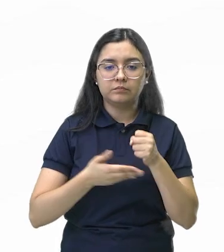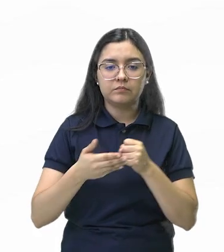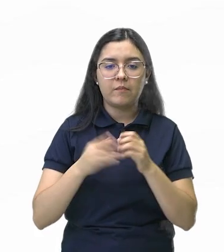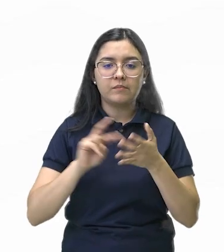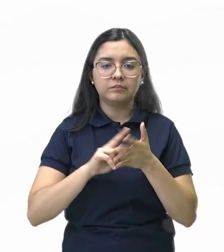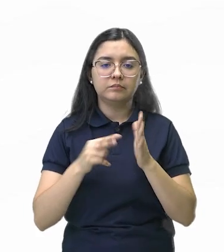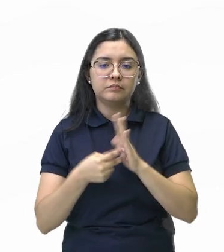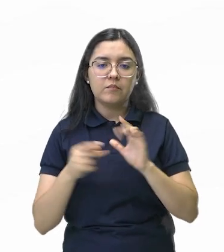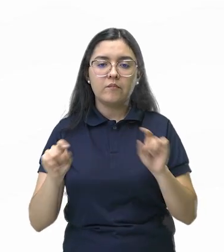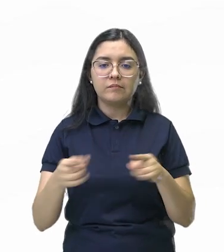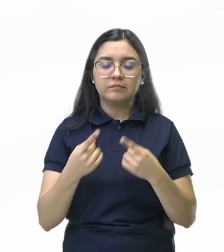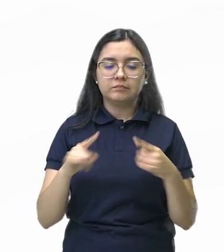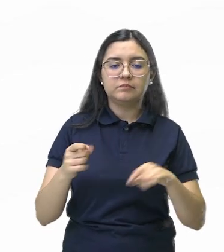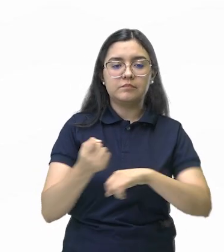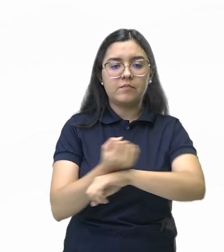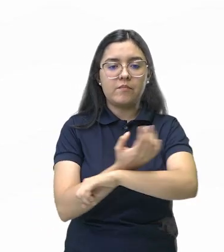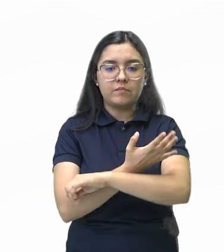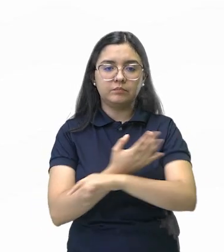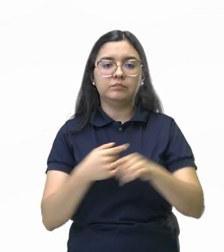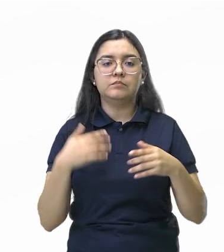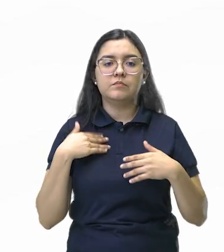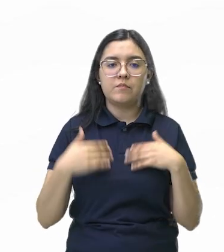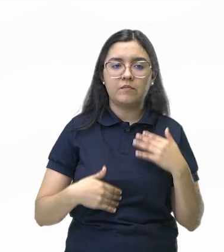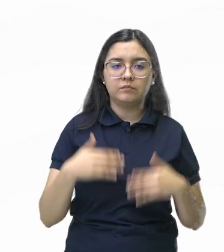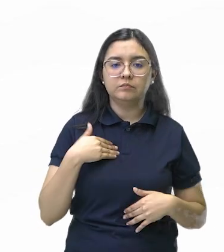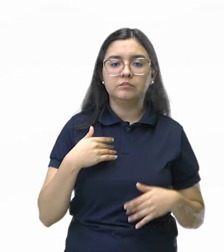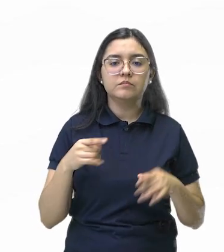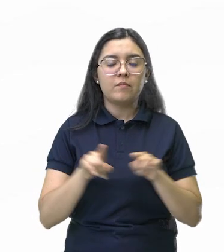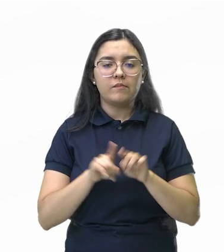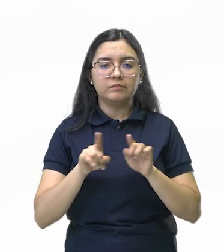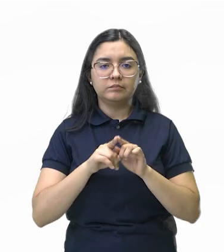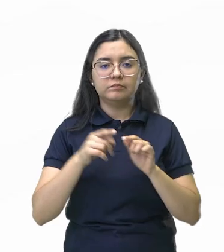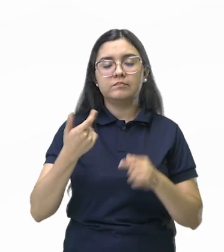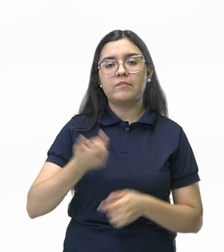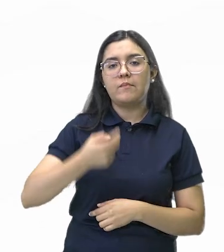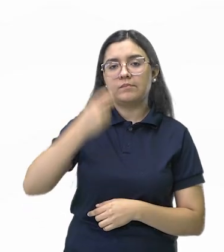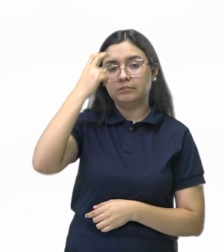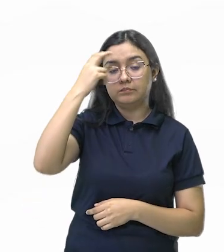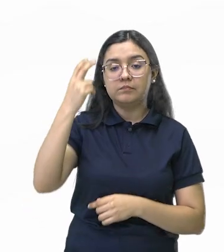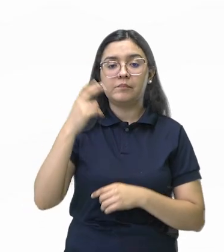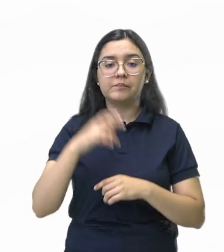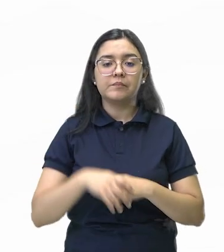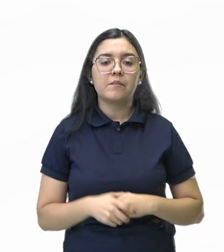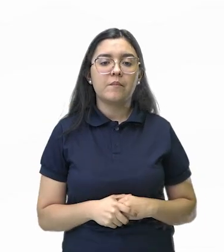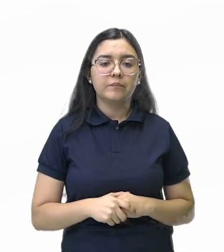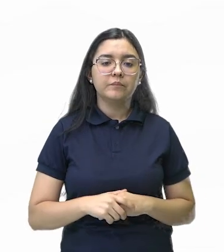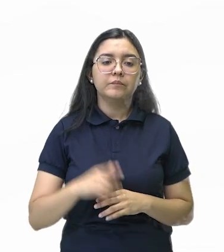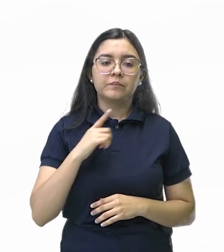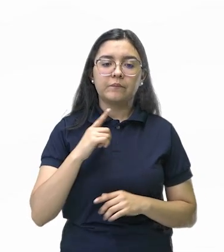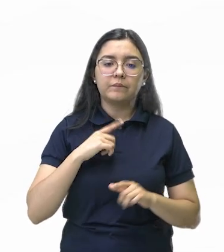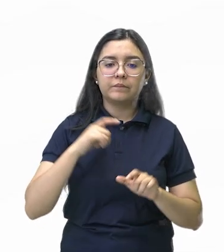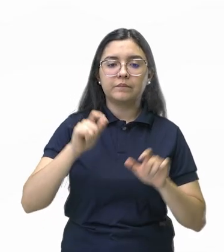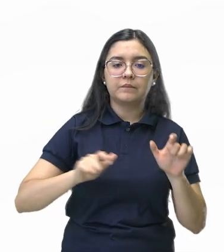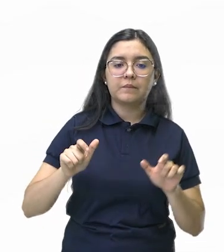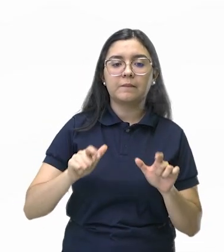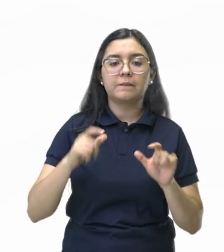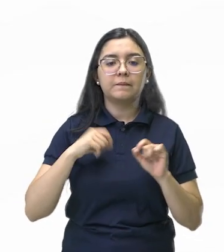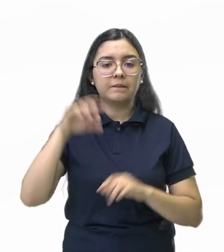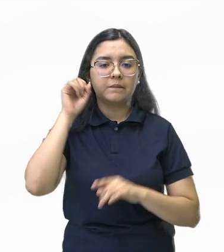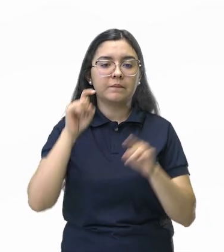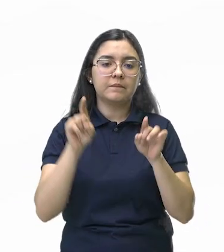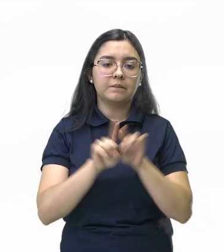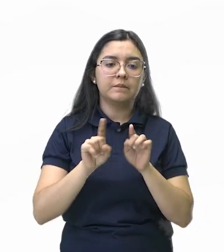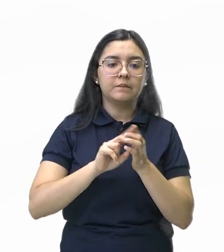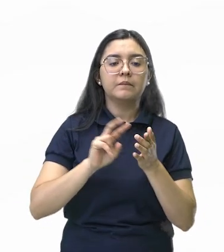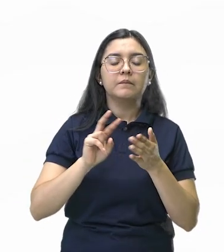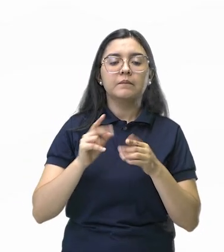tanto em nível emocional, corporal como intelectual, perpassando ali aos ouvintes, intérpretes e